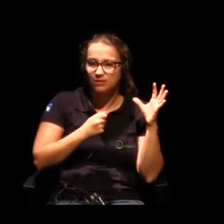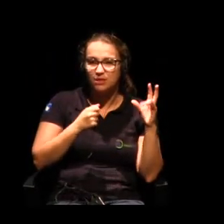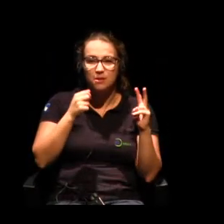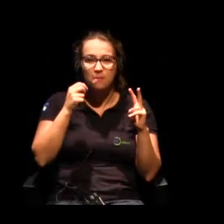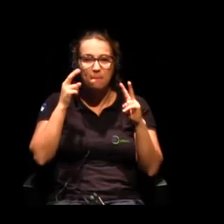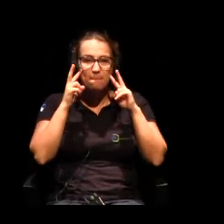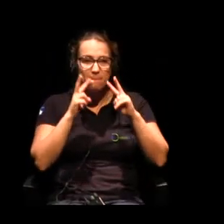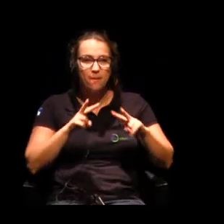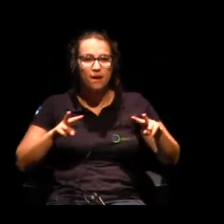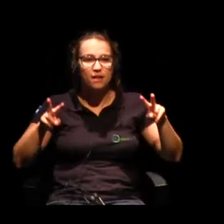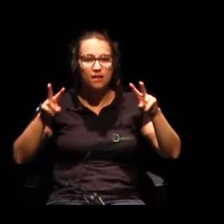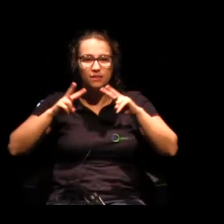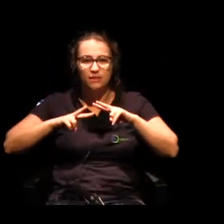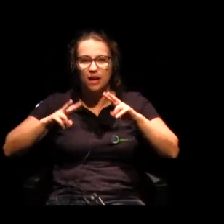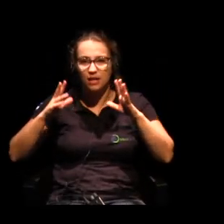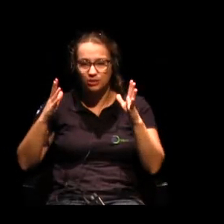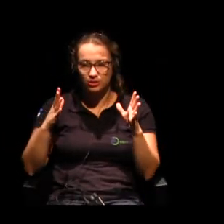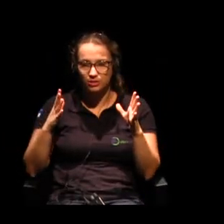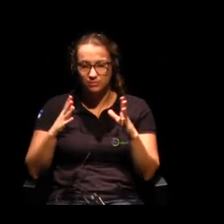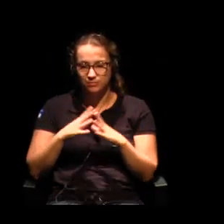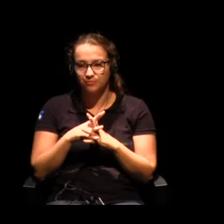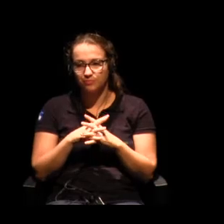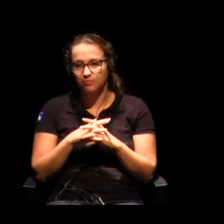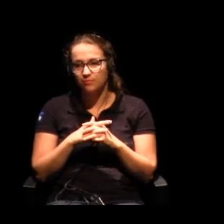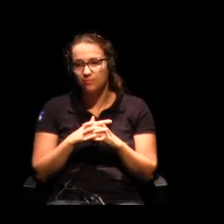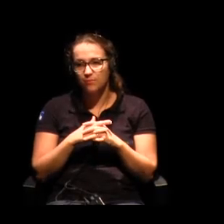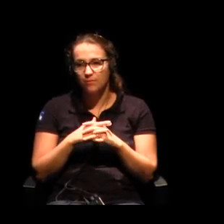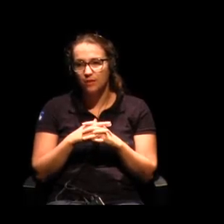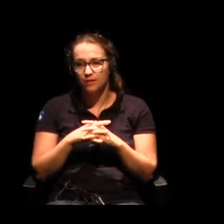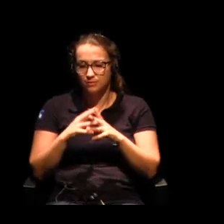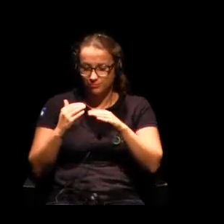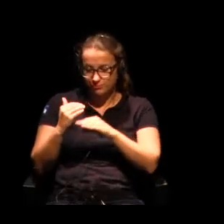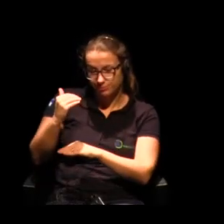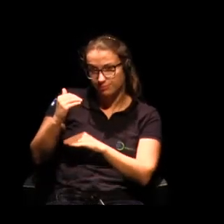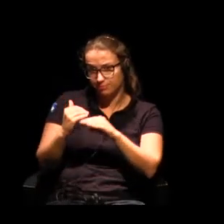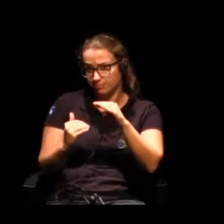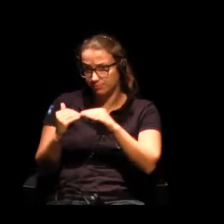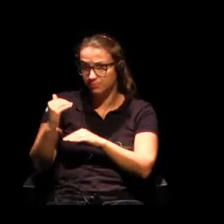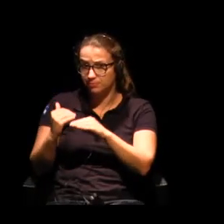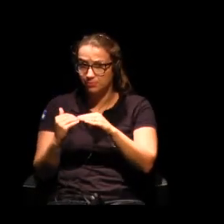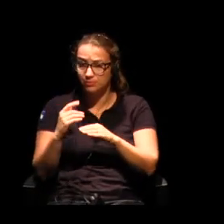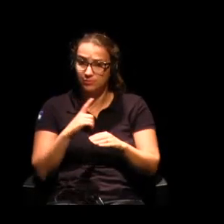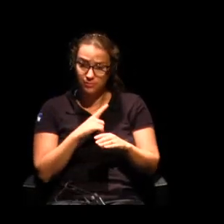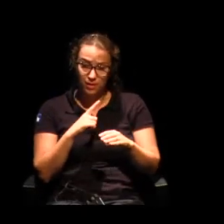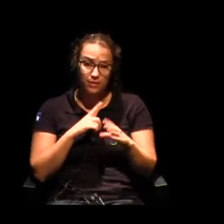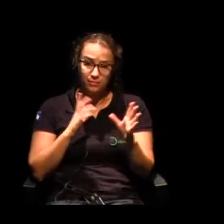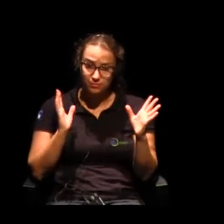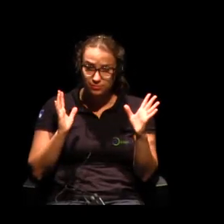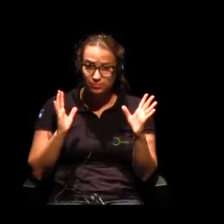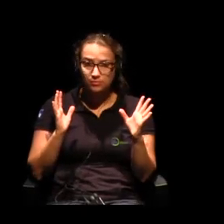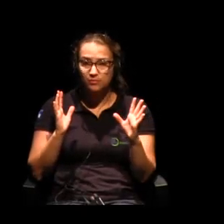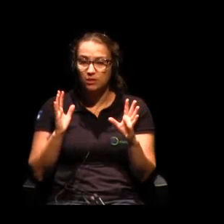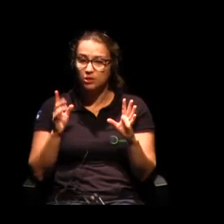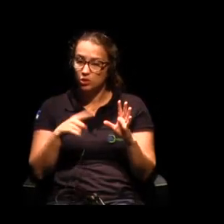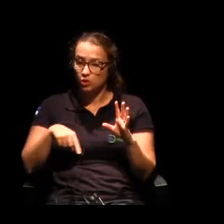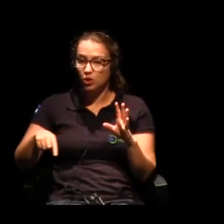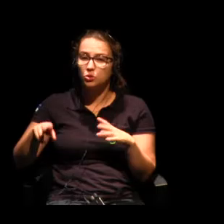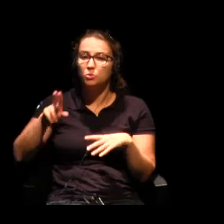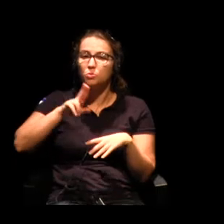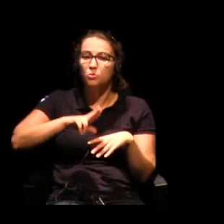mídia, uma paisagem diagonal com desníveis